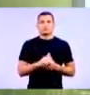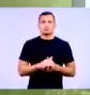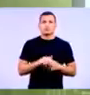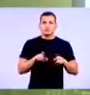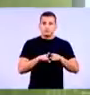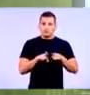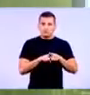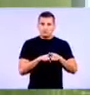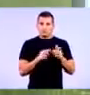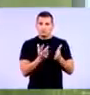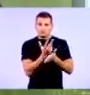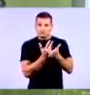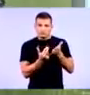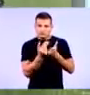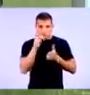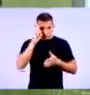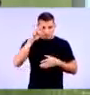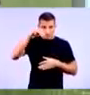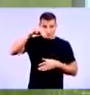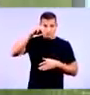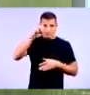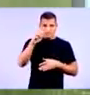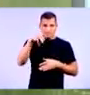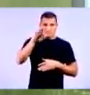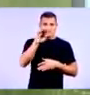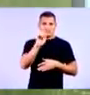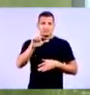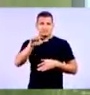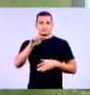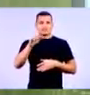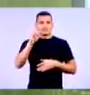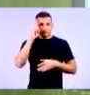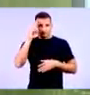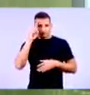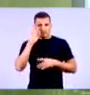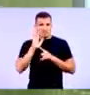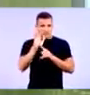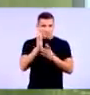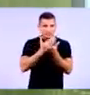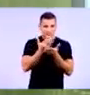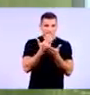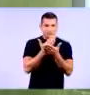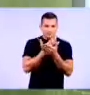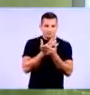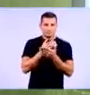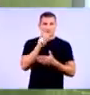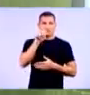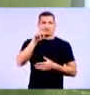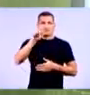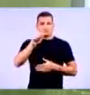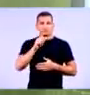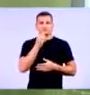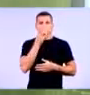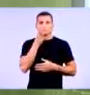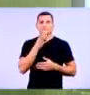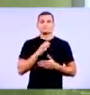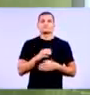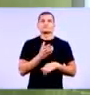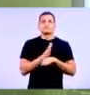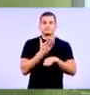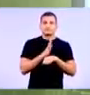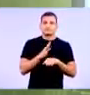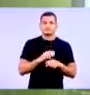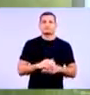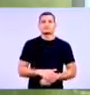mapa mental, como aquele primeiro apresentado aqui no início da aula, sobre o AVA. Bom trabalho, daqui a pouco nós estamos de volta.